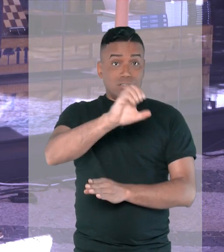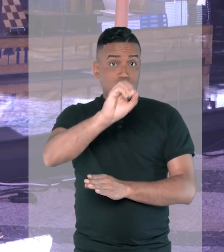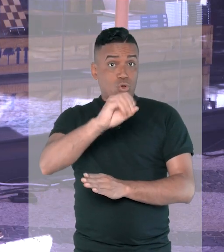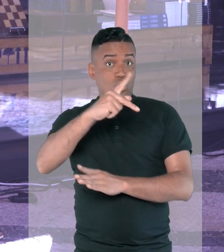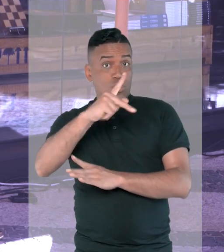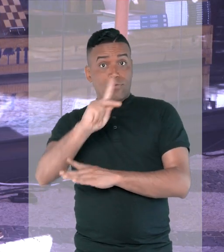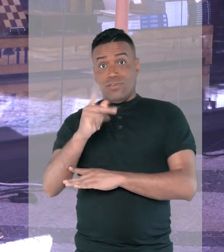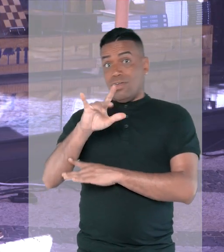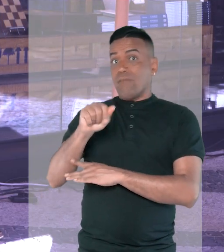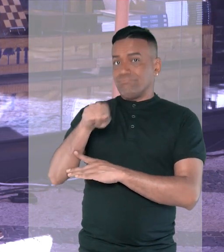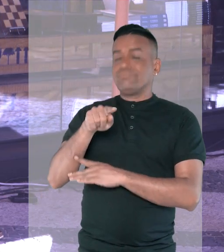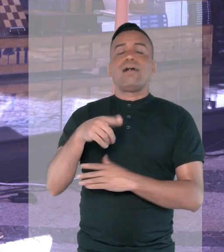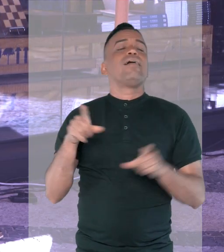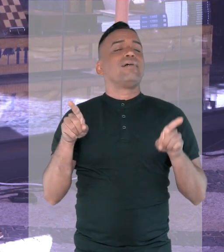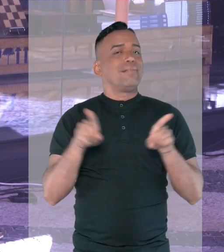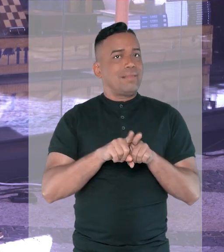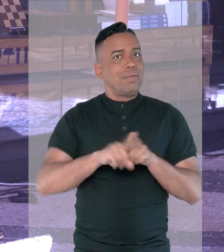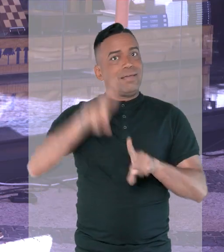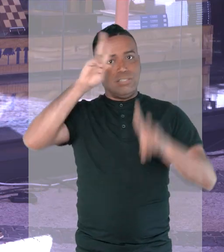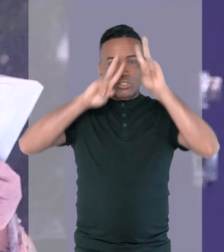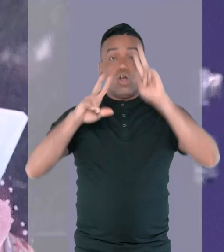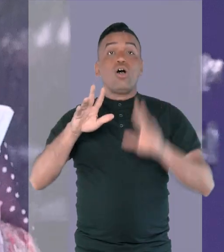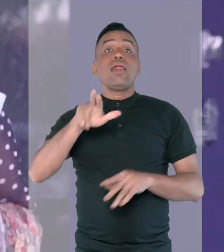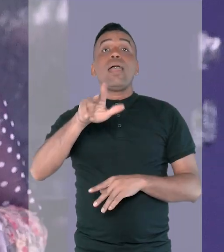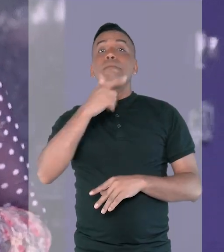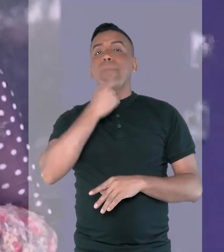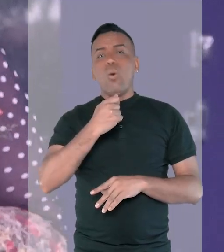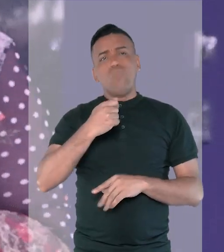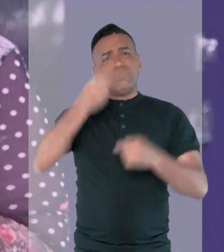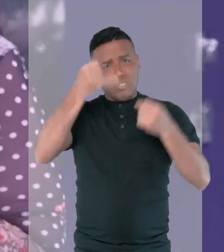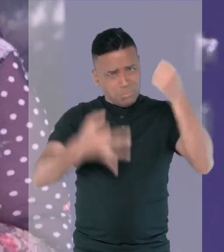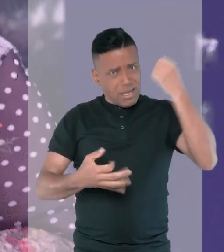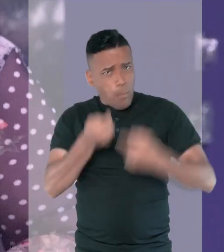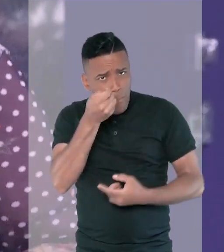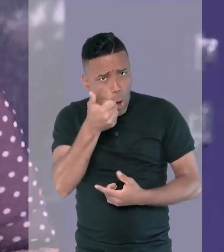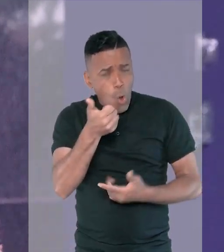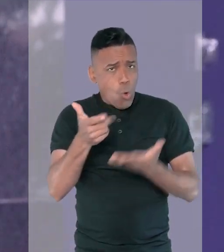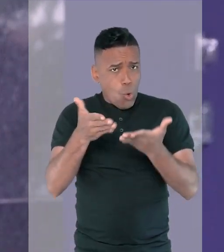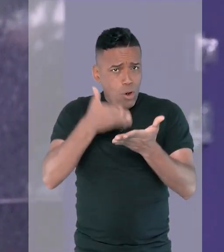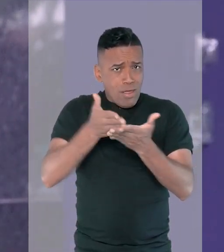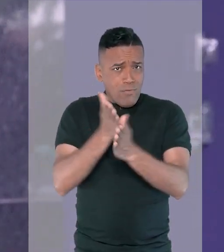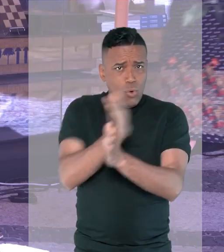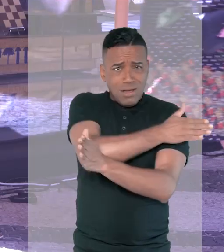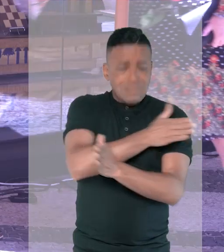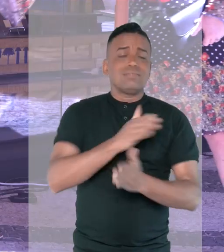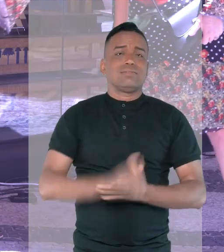o livro anterior da Sofia, esta também é a história do meu irmão. Você pode falar um pouquinho deles?